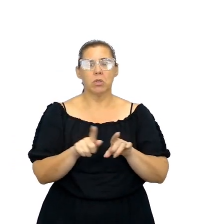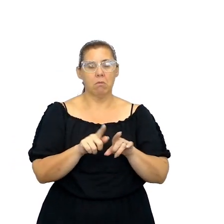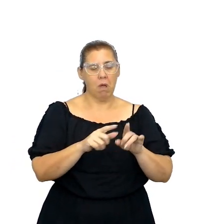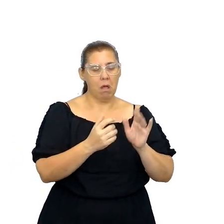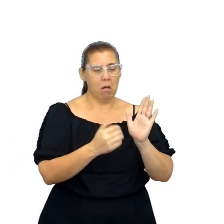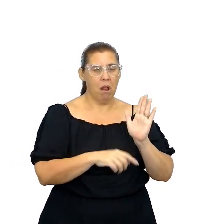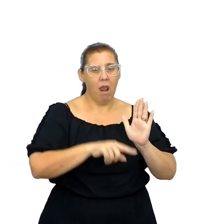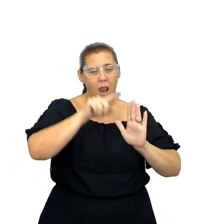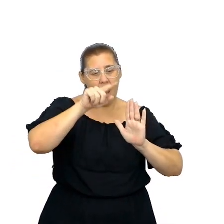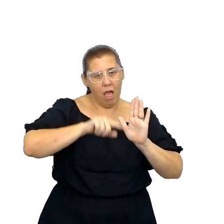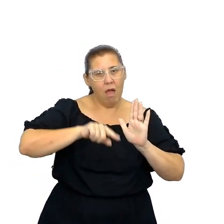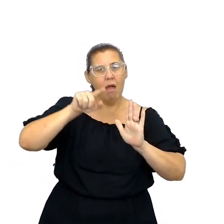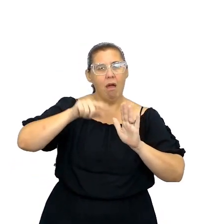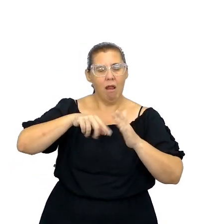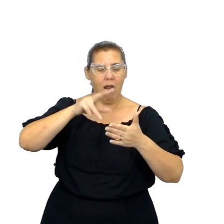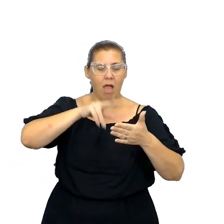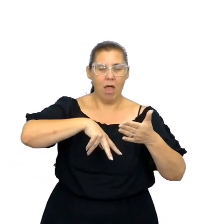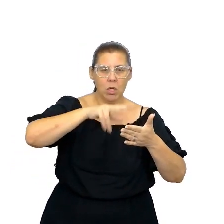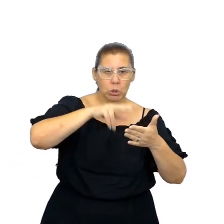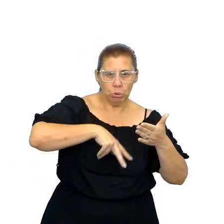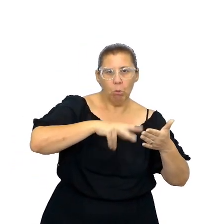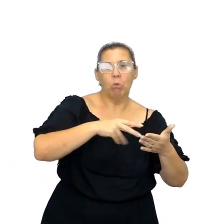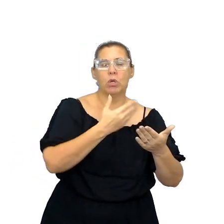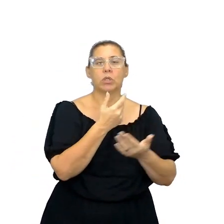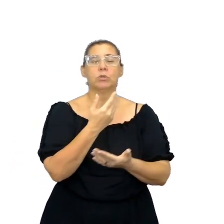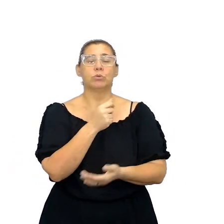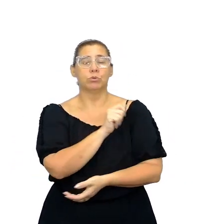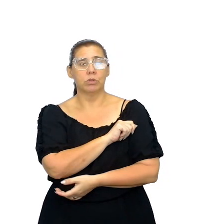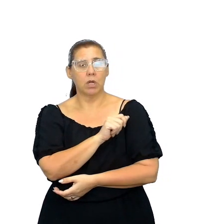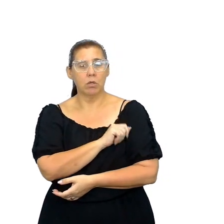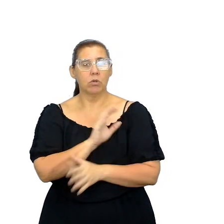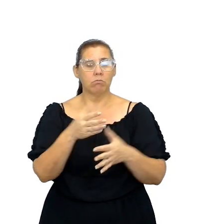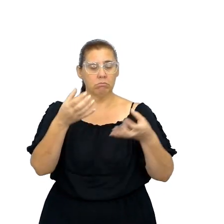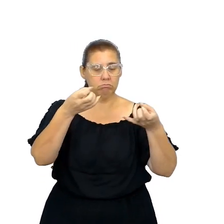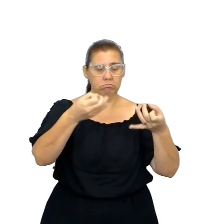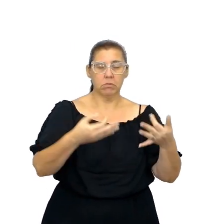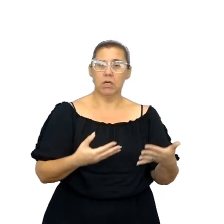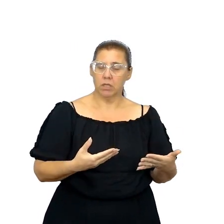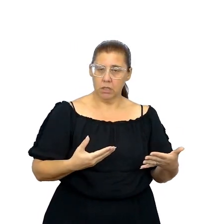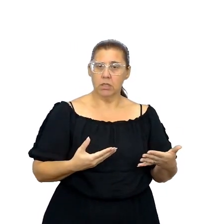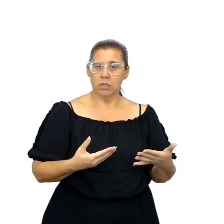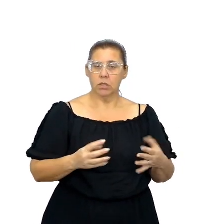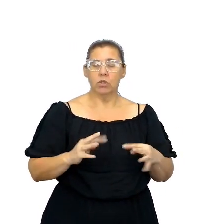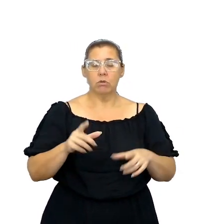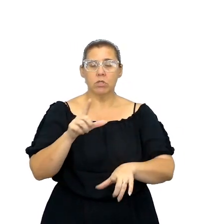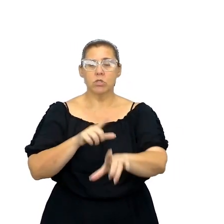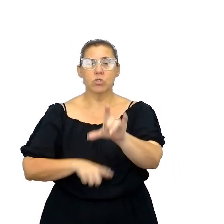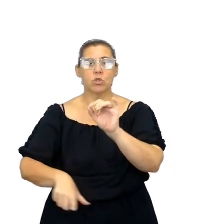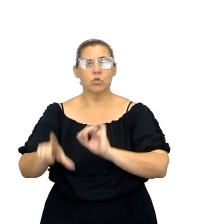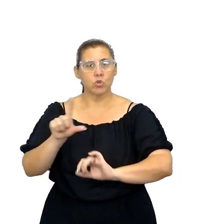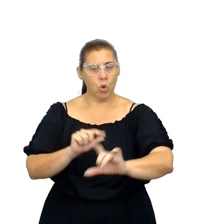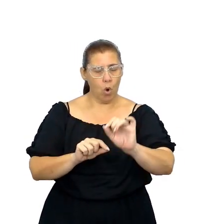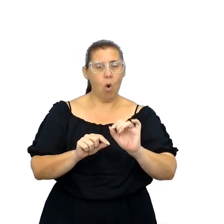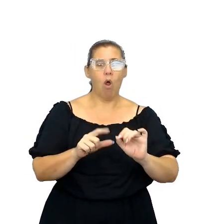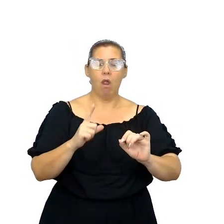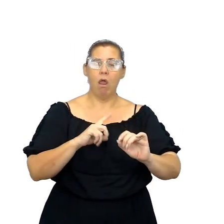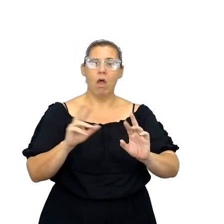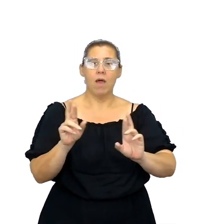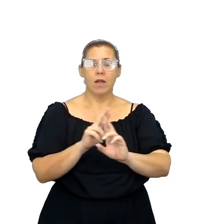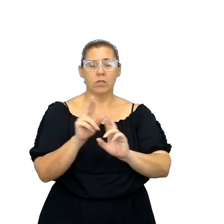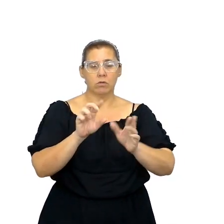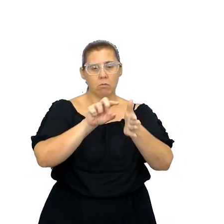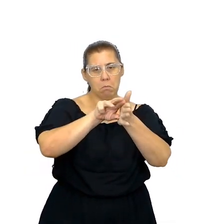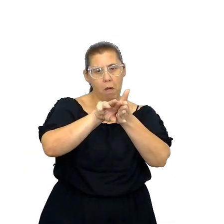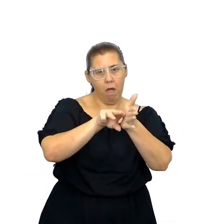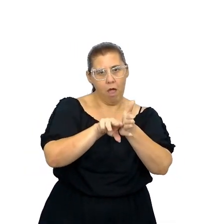de leitura dos estudantes, uma vez que isso determinará, professores, as escolhas em relação às